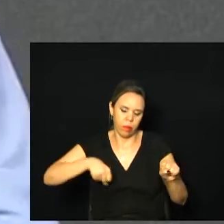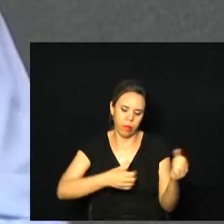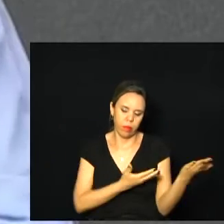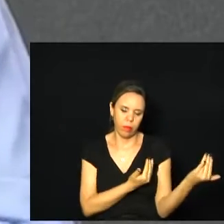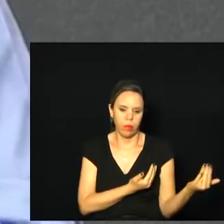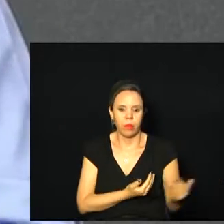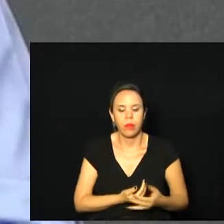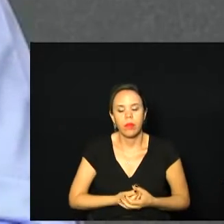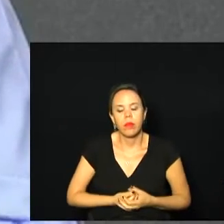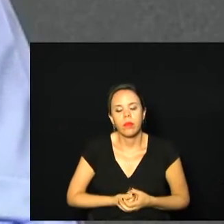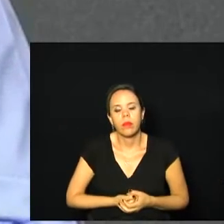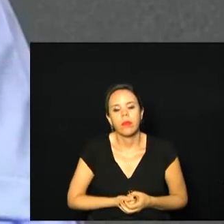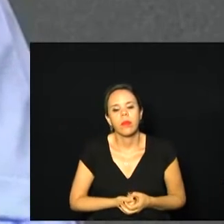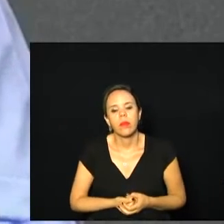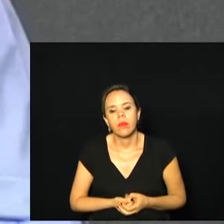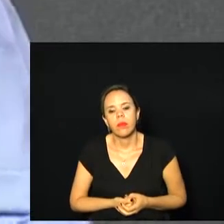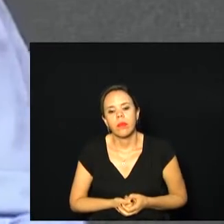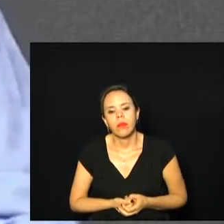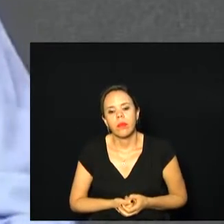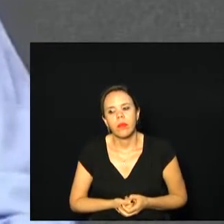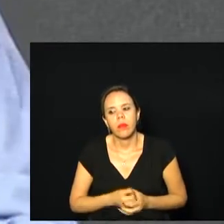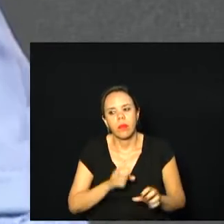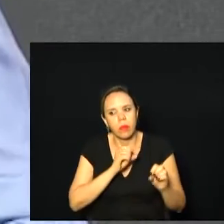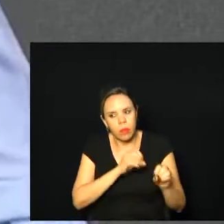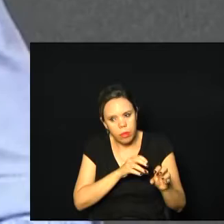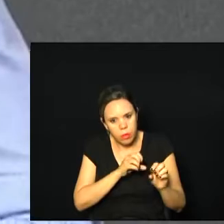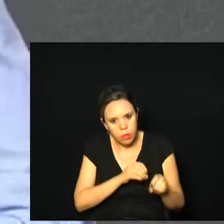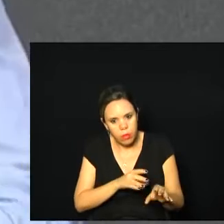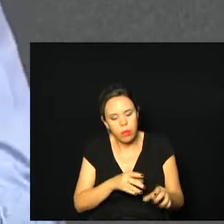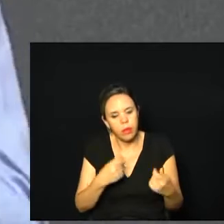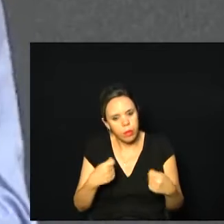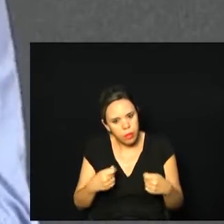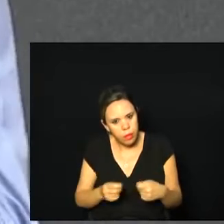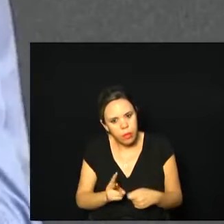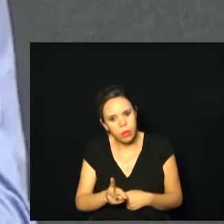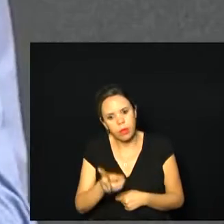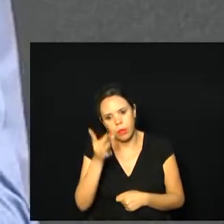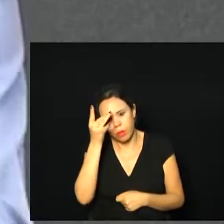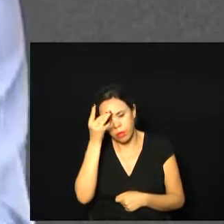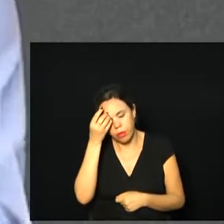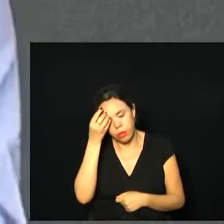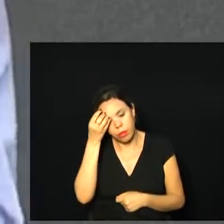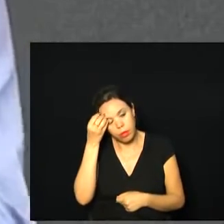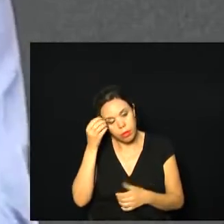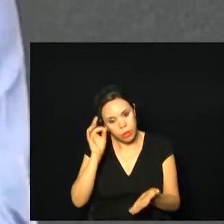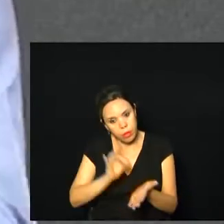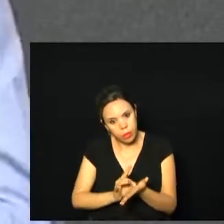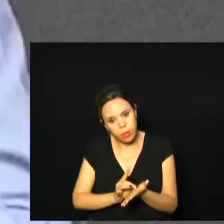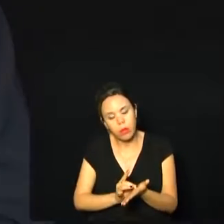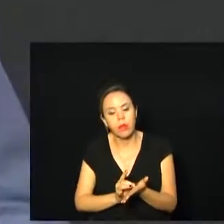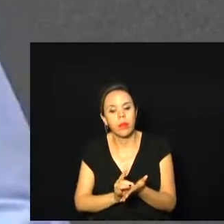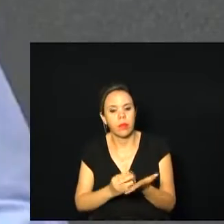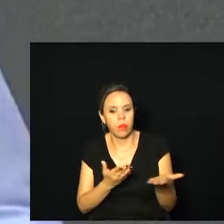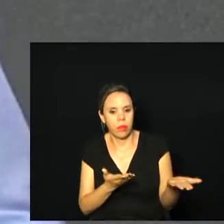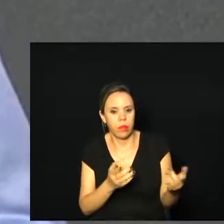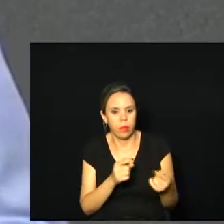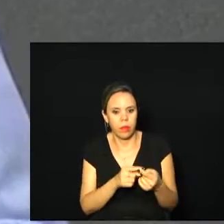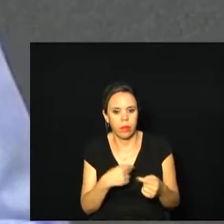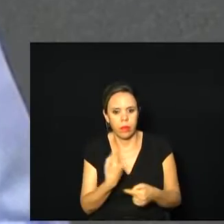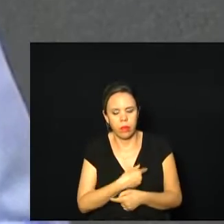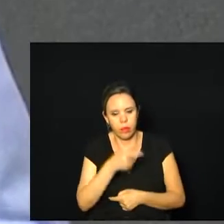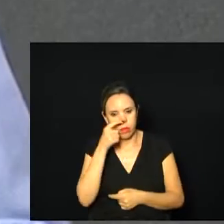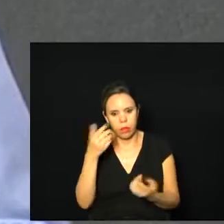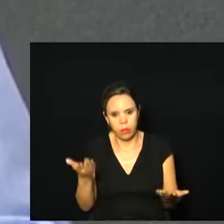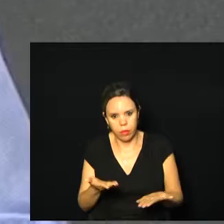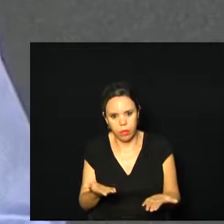jovens. Então, essa educação tem que ser fixada diretamente a eles. Que nós vemos